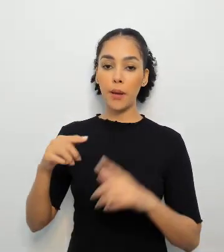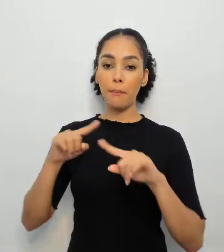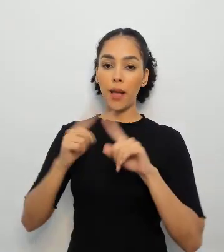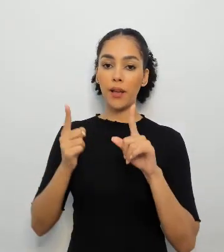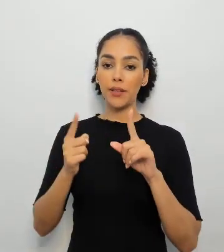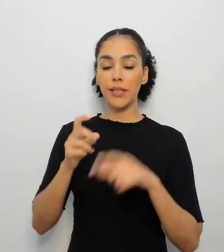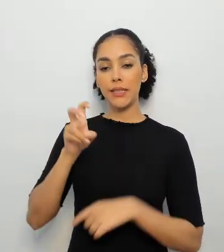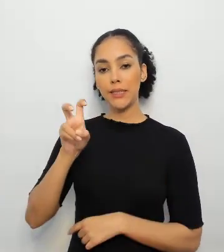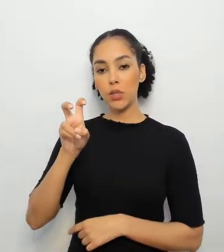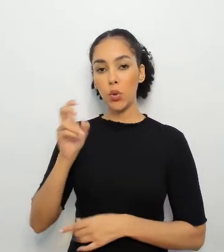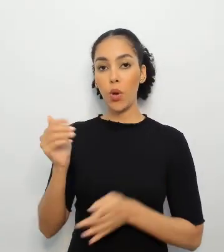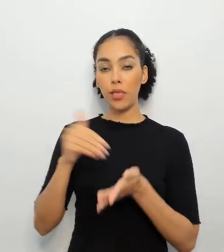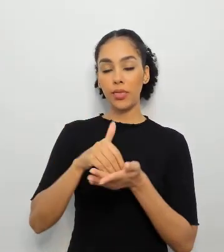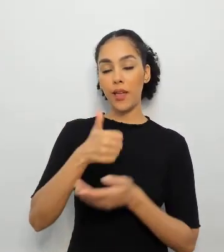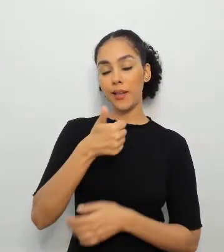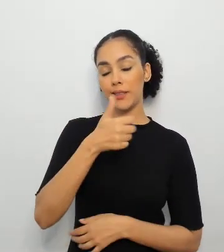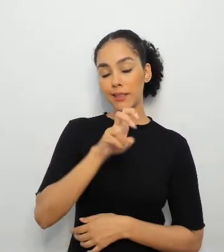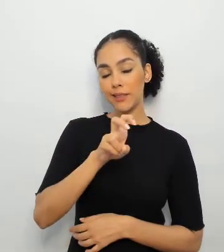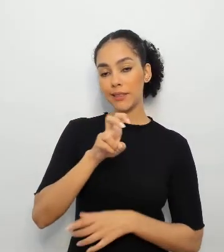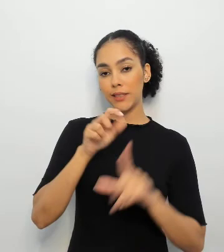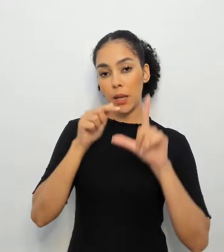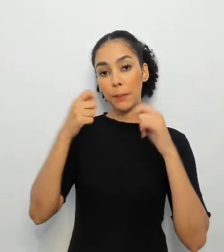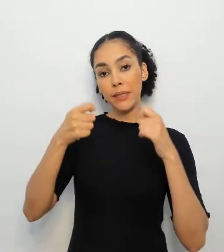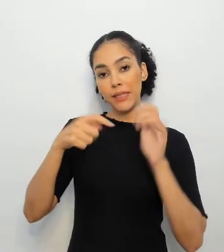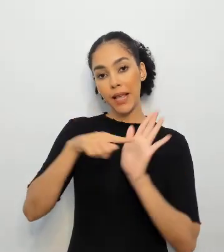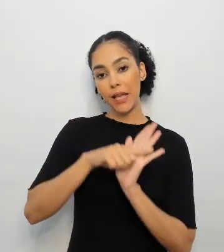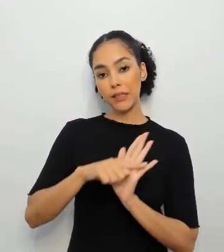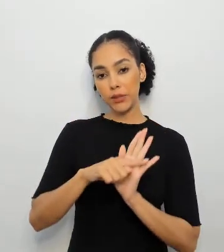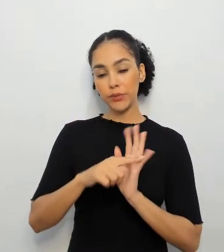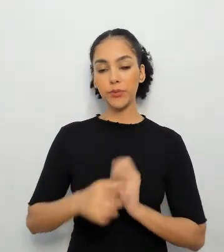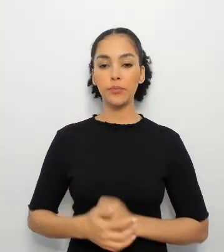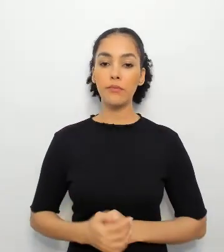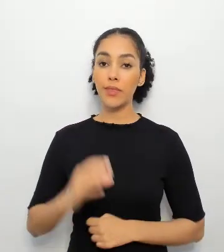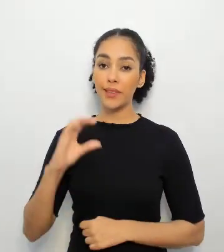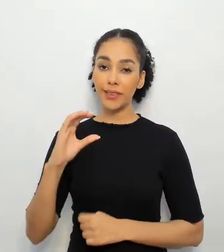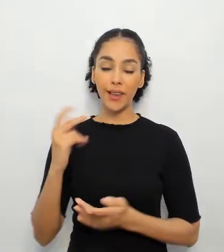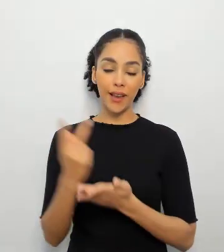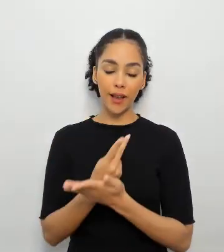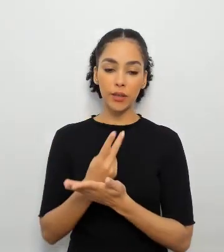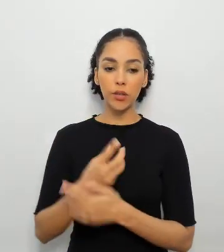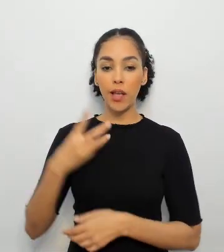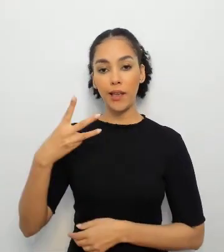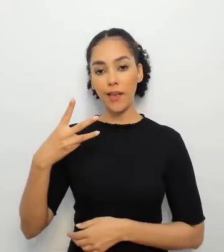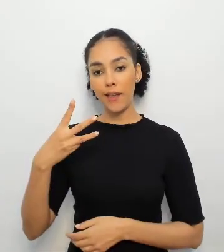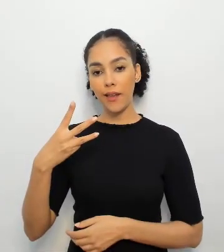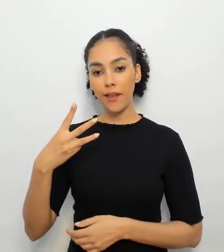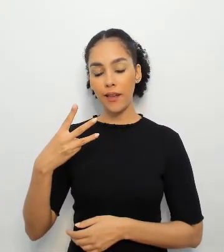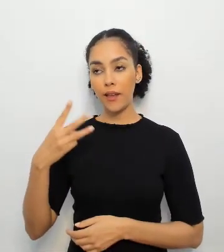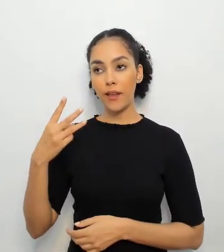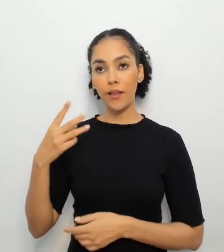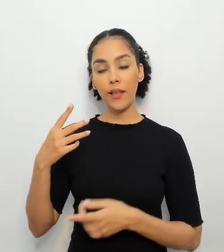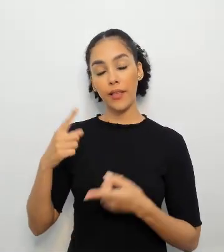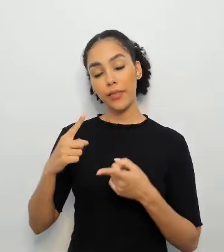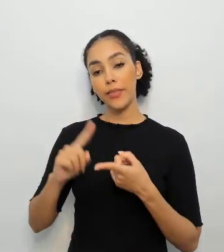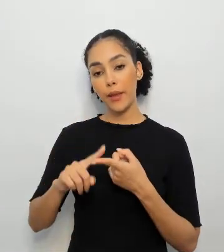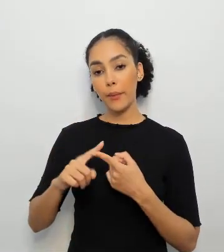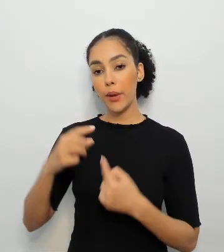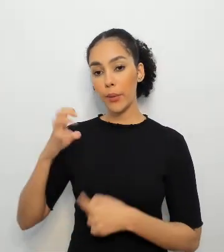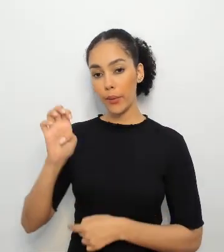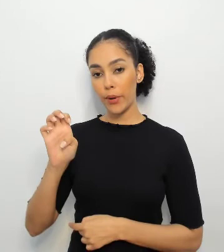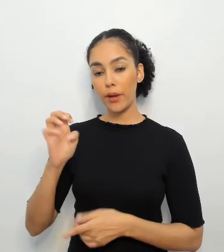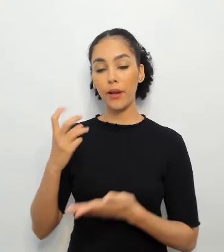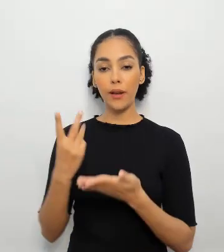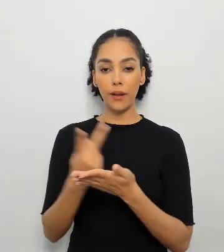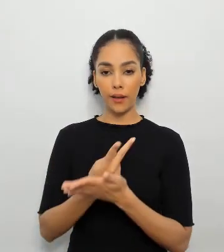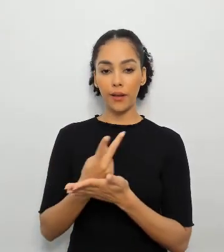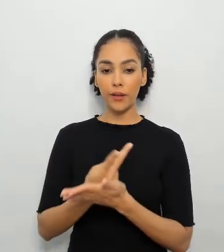então por isso que o item C está fora também. O item E já está fora porque não passa pelo ponto 5, 0, tá?